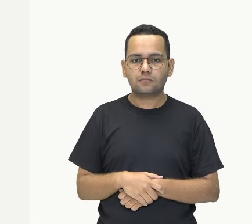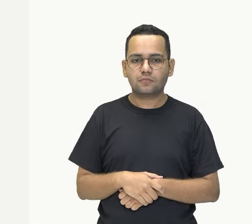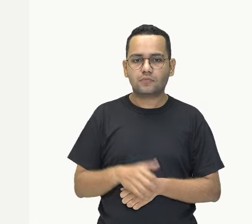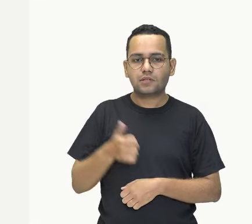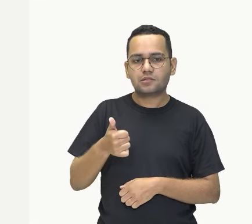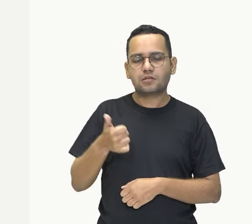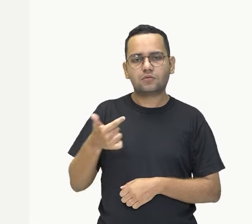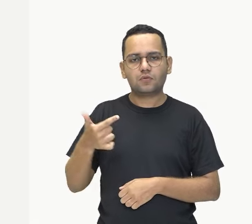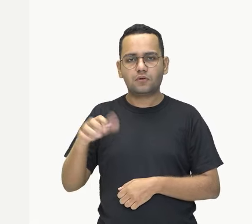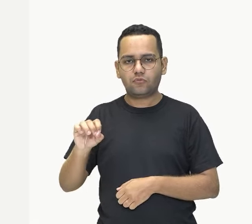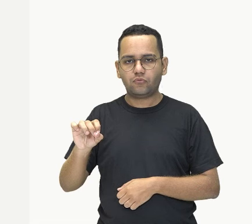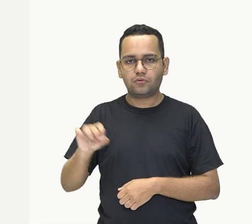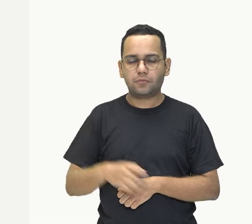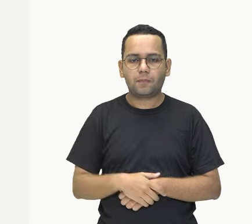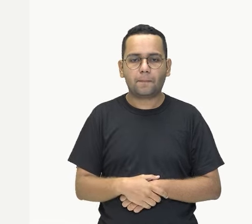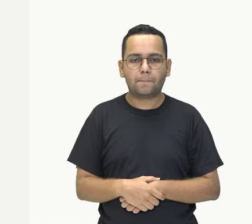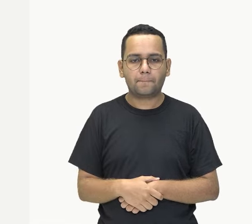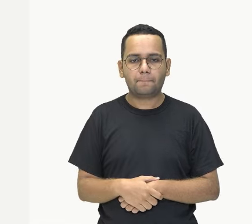120.